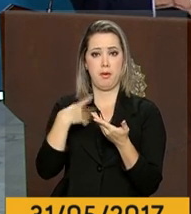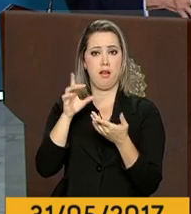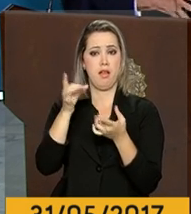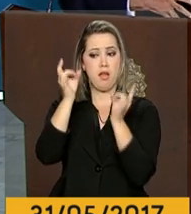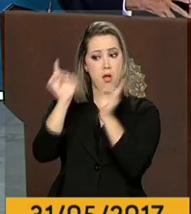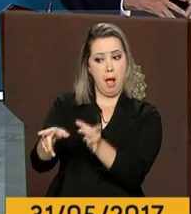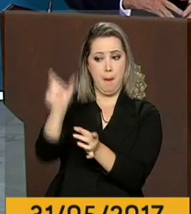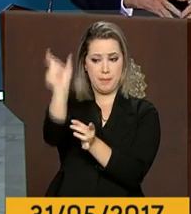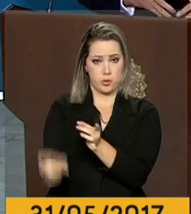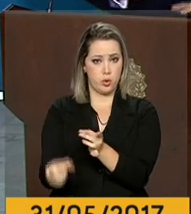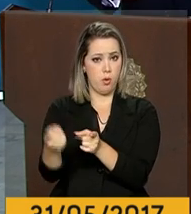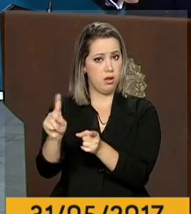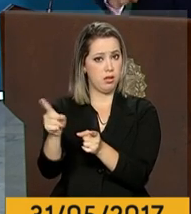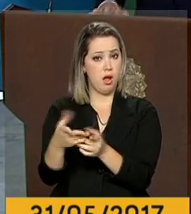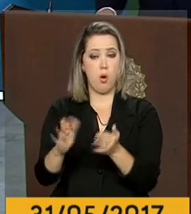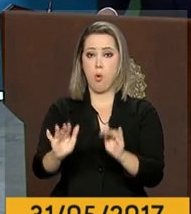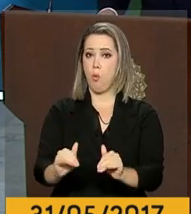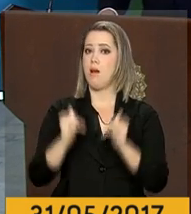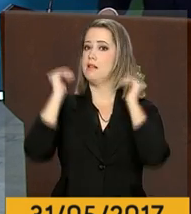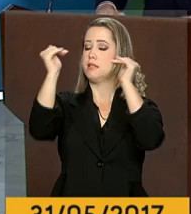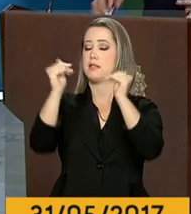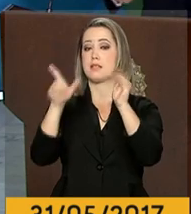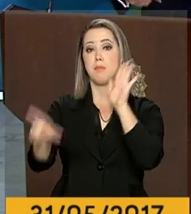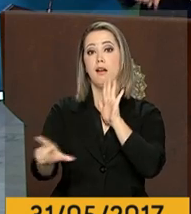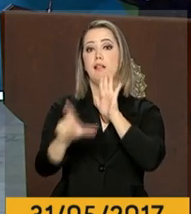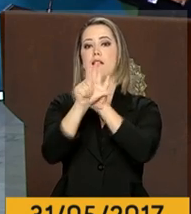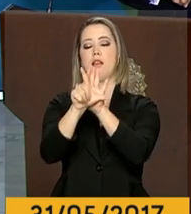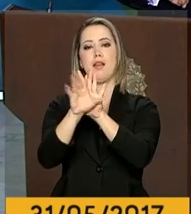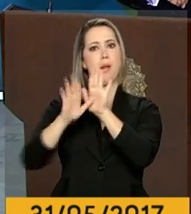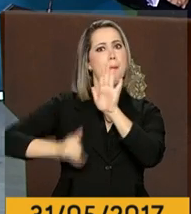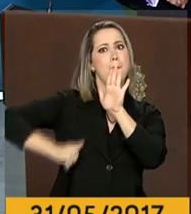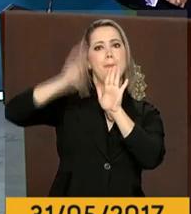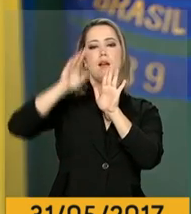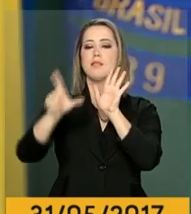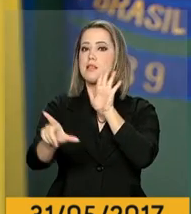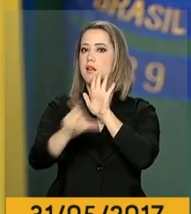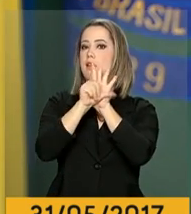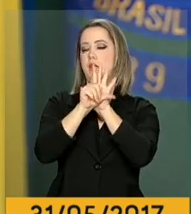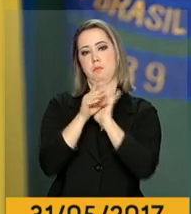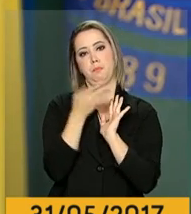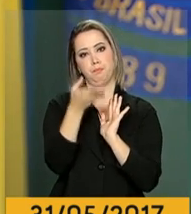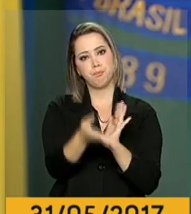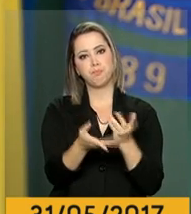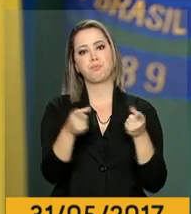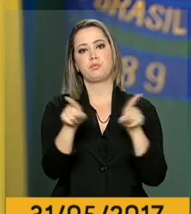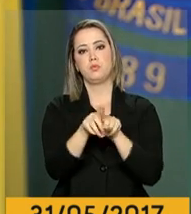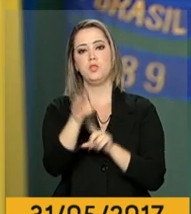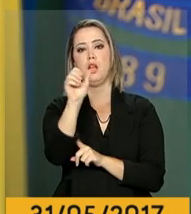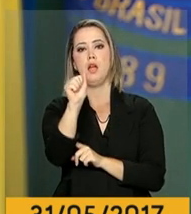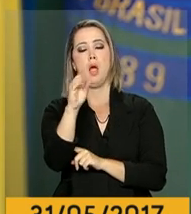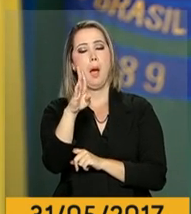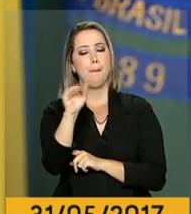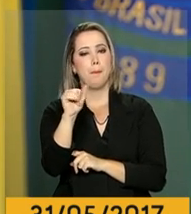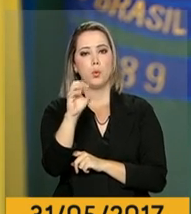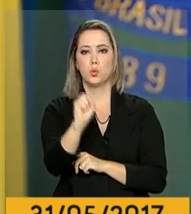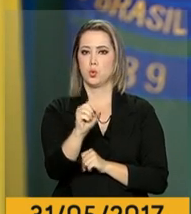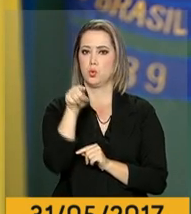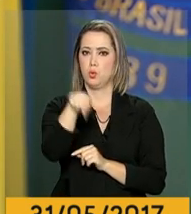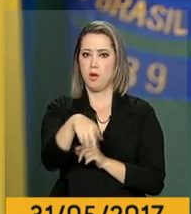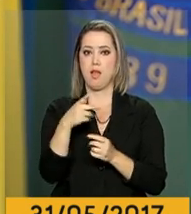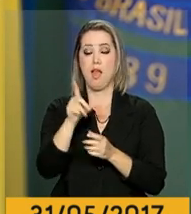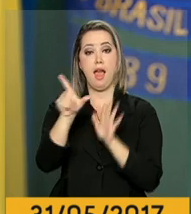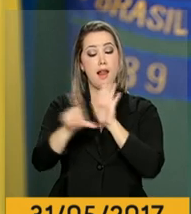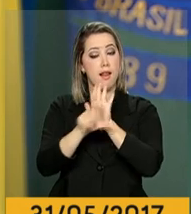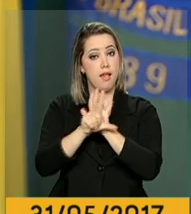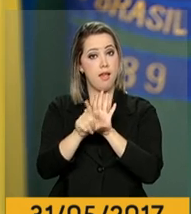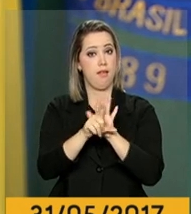tem autoridade no Brasil é a lei. Portanto, abusar da autoridade é violar a lei. Daí é que você